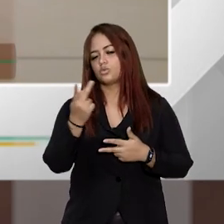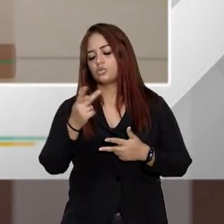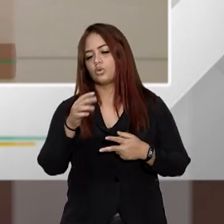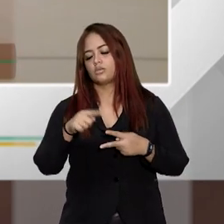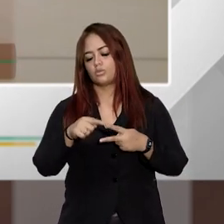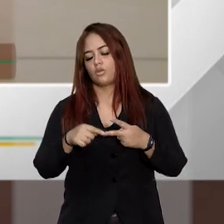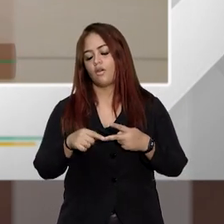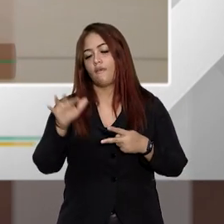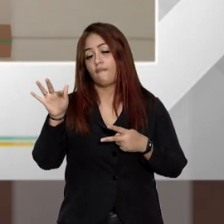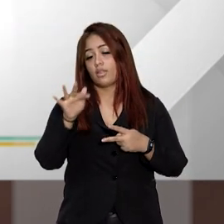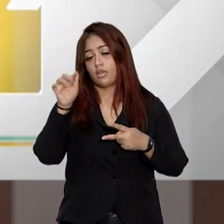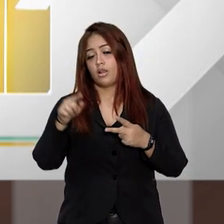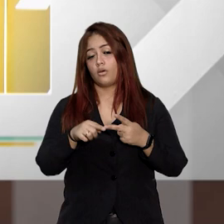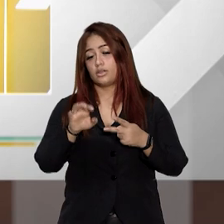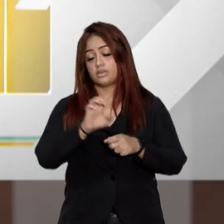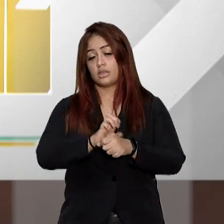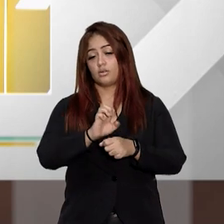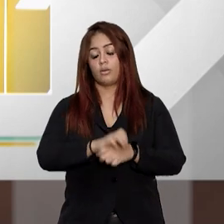dois juizados.